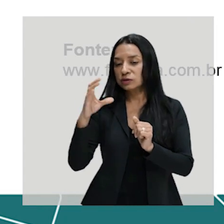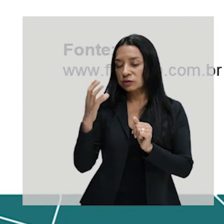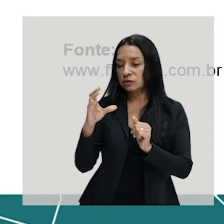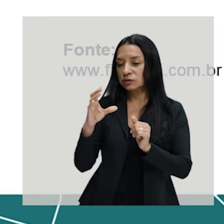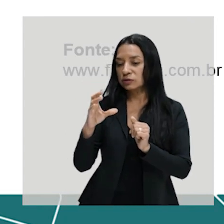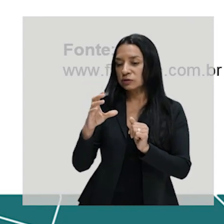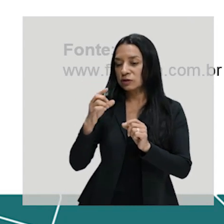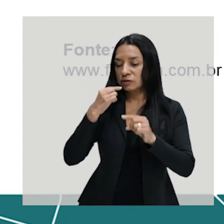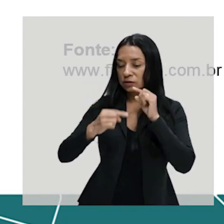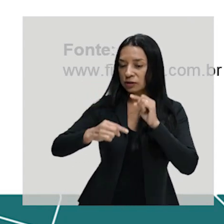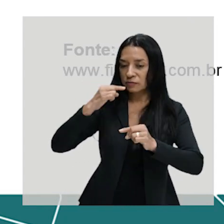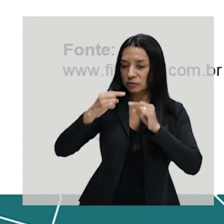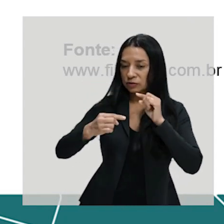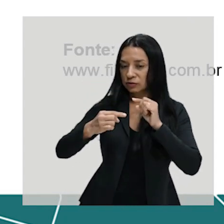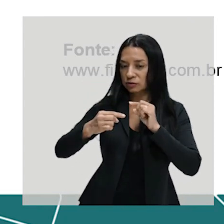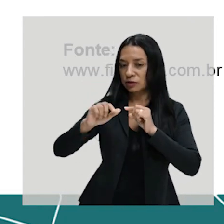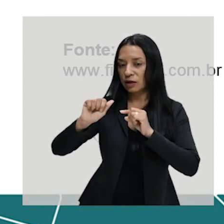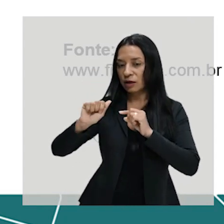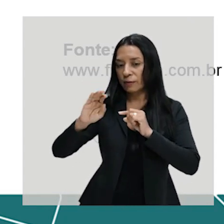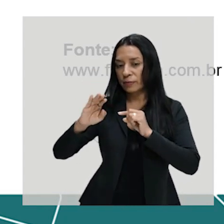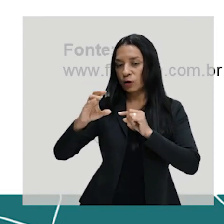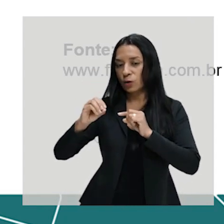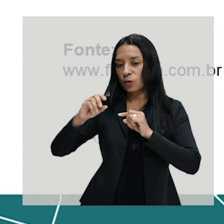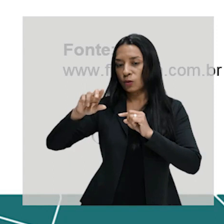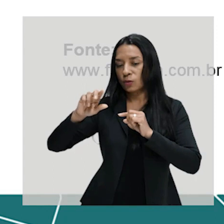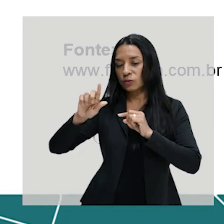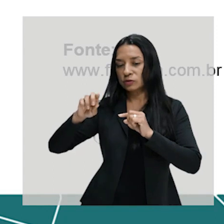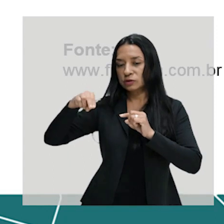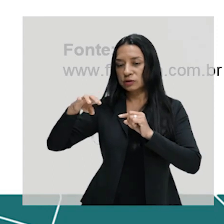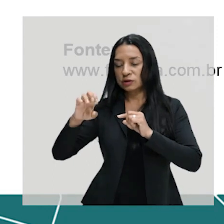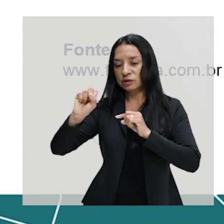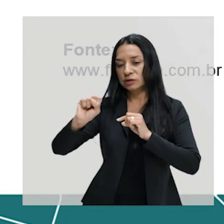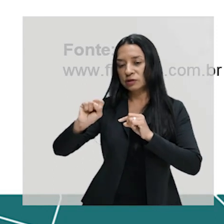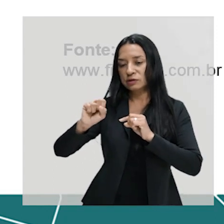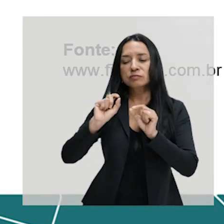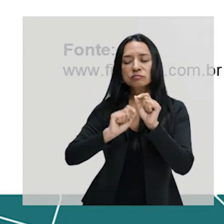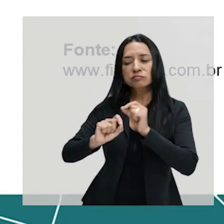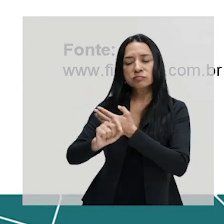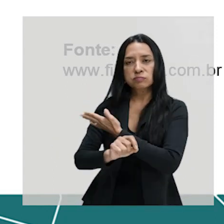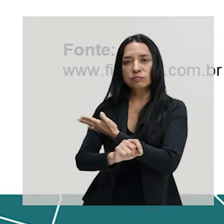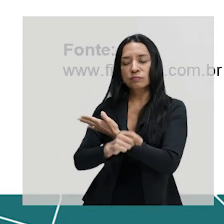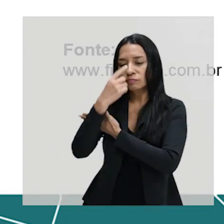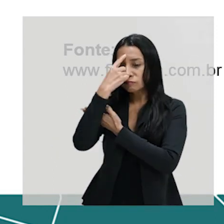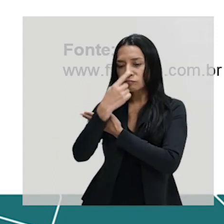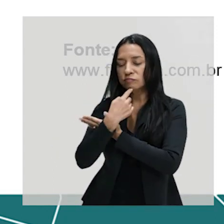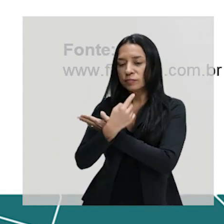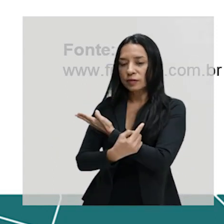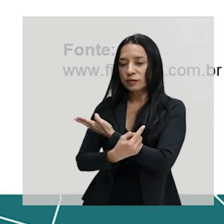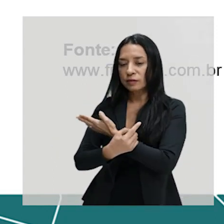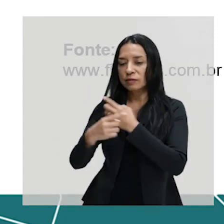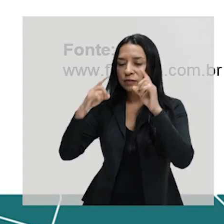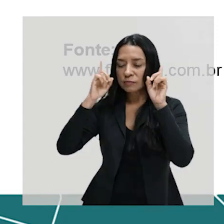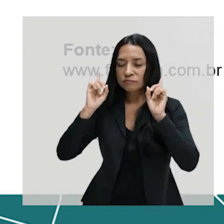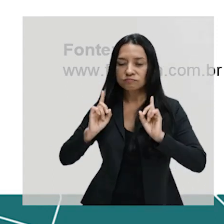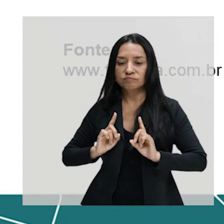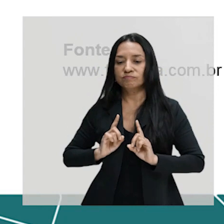defendia muito abiogênese era René Descartes tá um cara muito conhecido muito